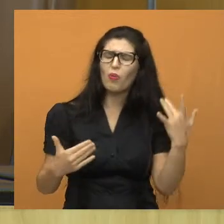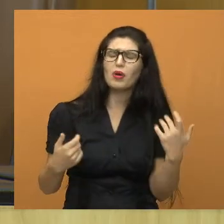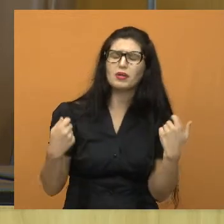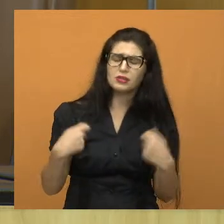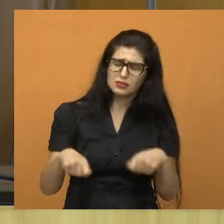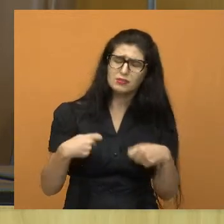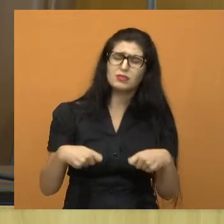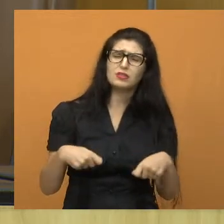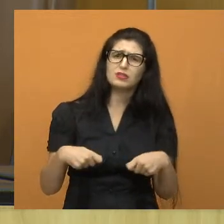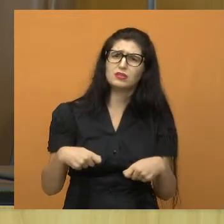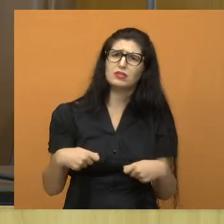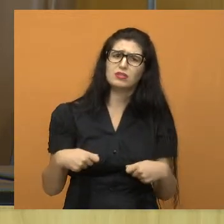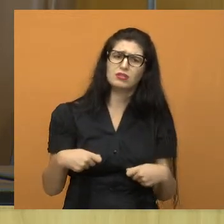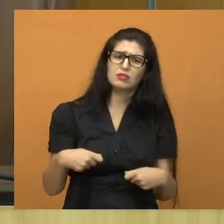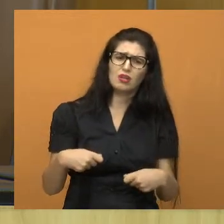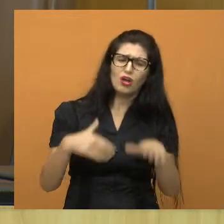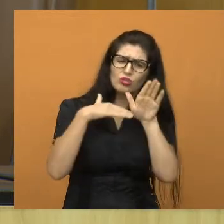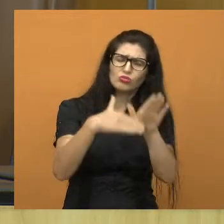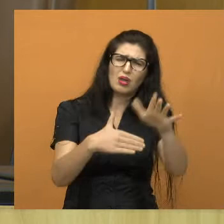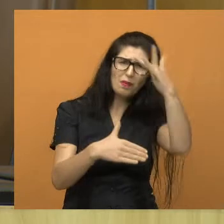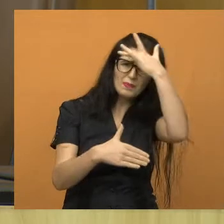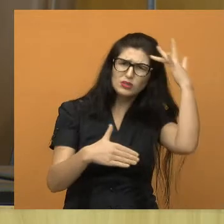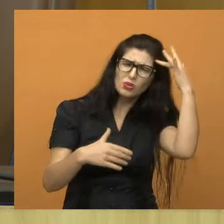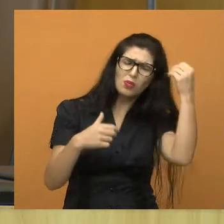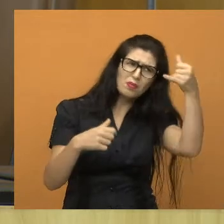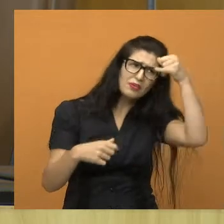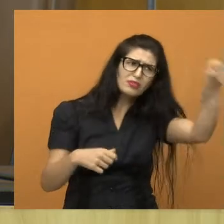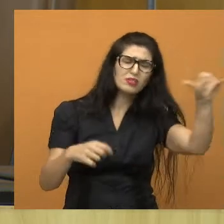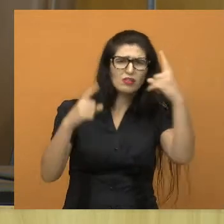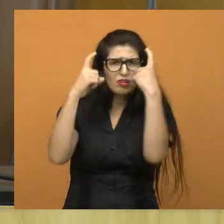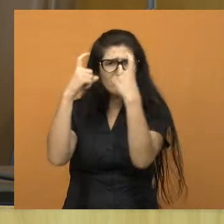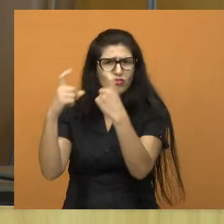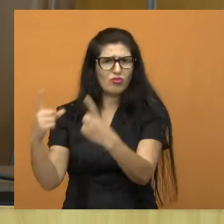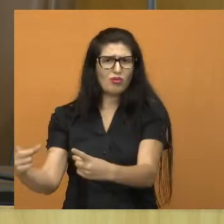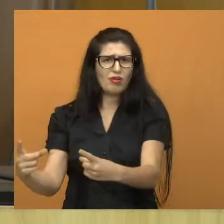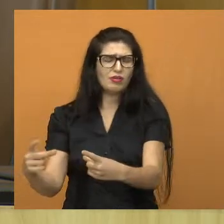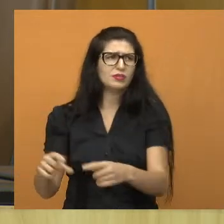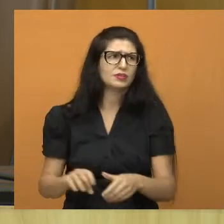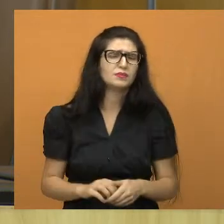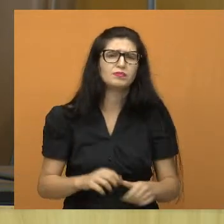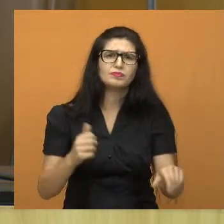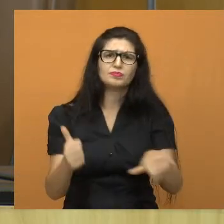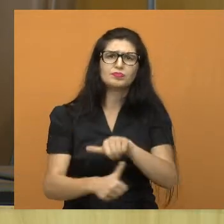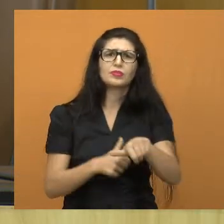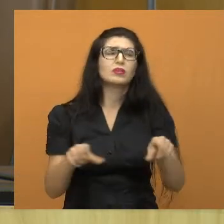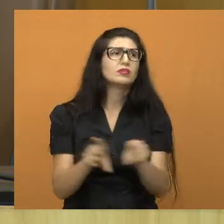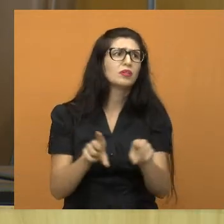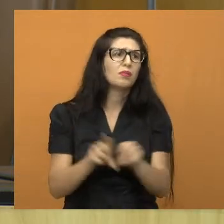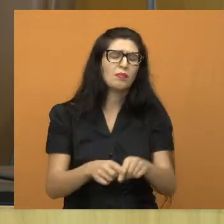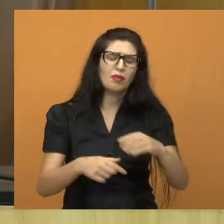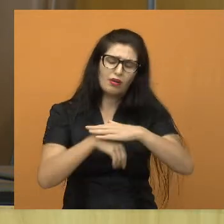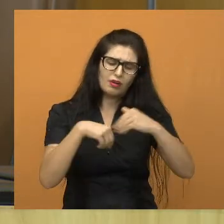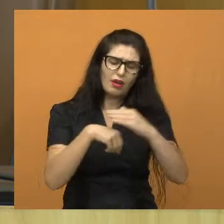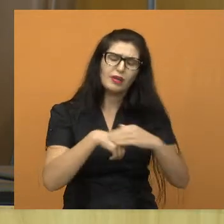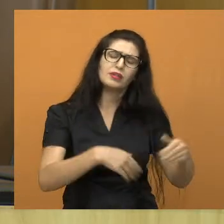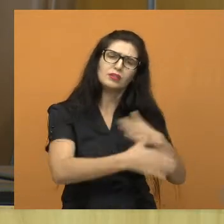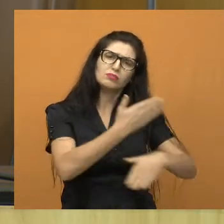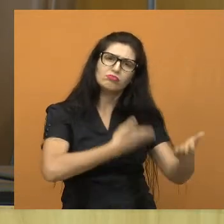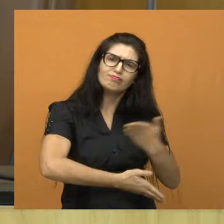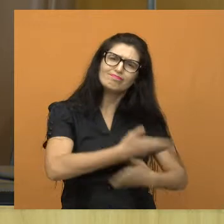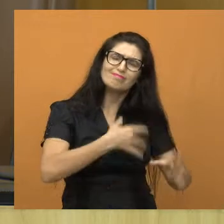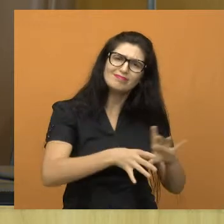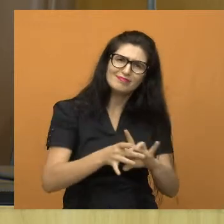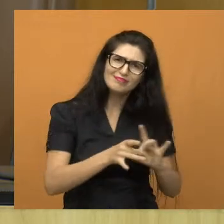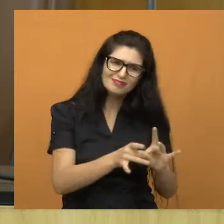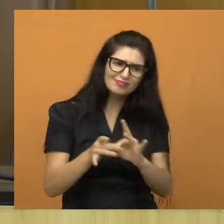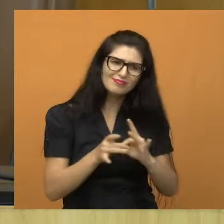à violência. E com a igreja e a sociedade civil, nós temos que falar sobre a questão da fraternidade, da cultura da paz, enquanto